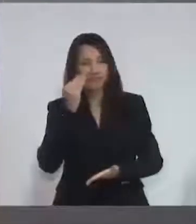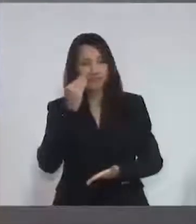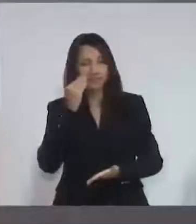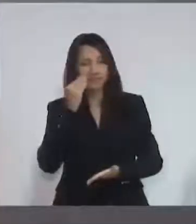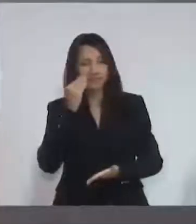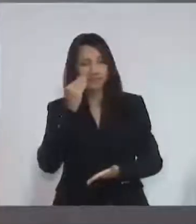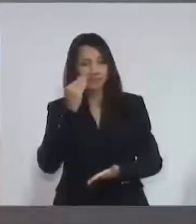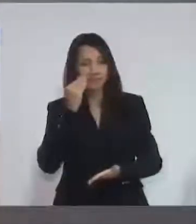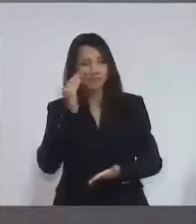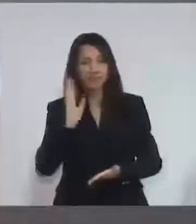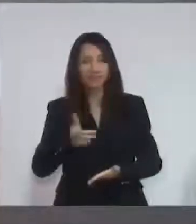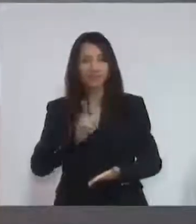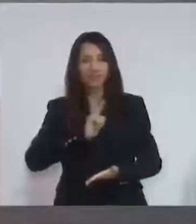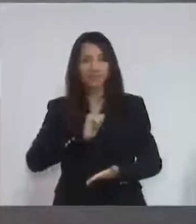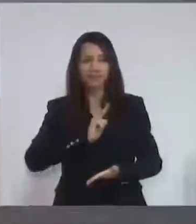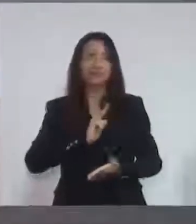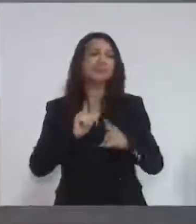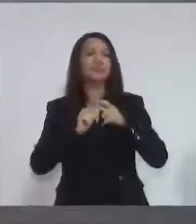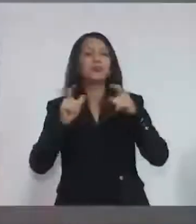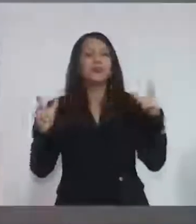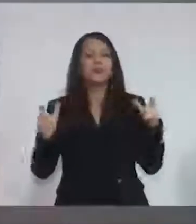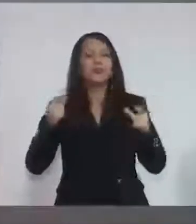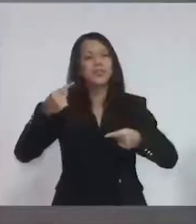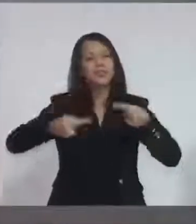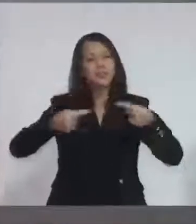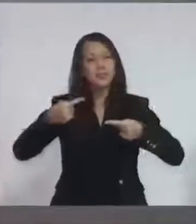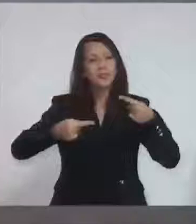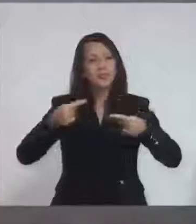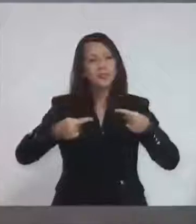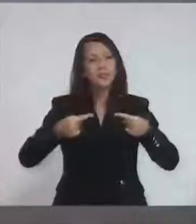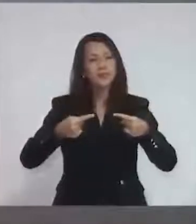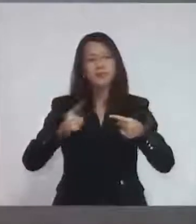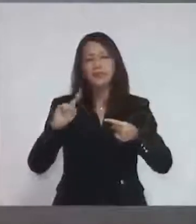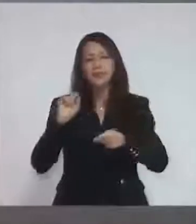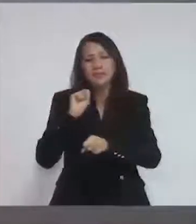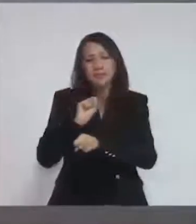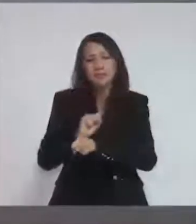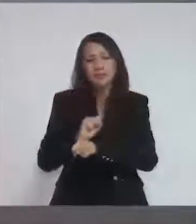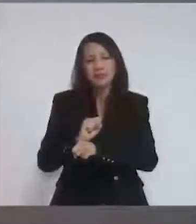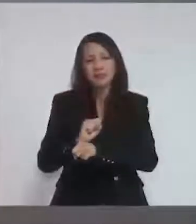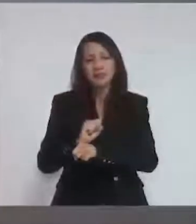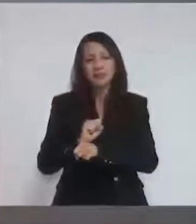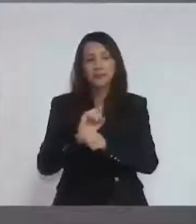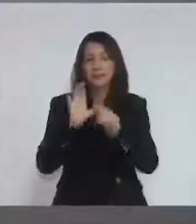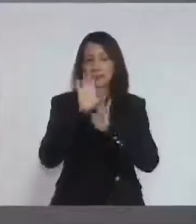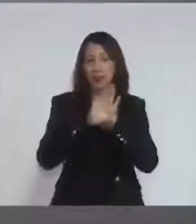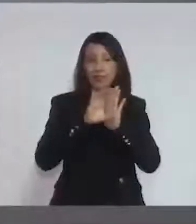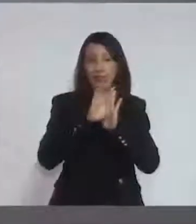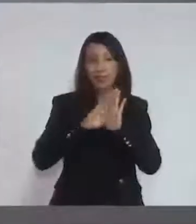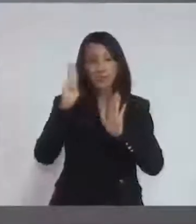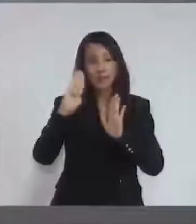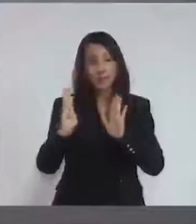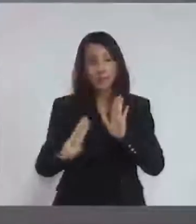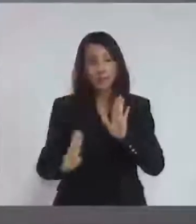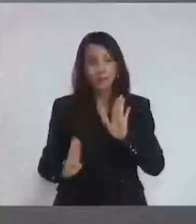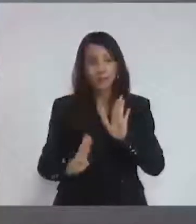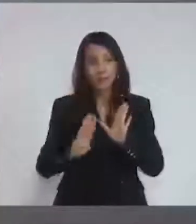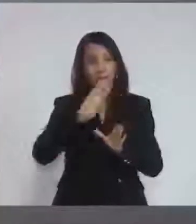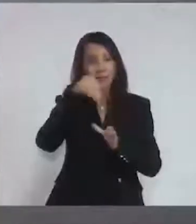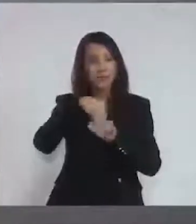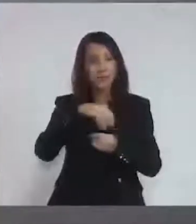na burocracia ter uma maioria política que não para. A Constituição brasileira coloca o quórum